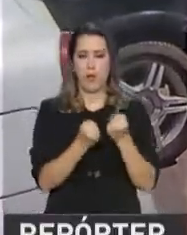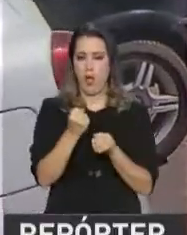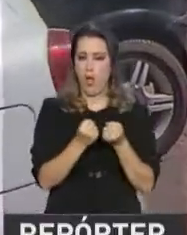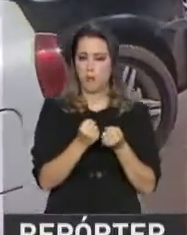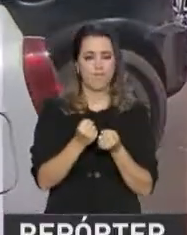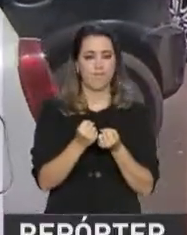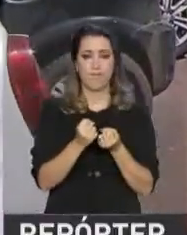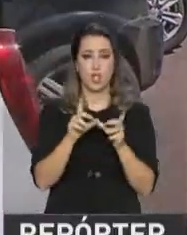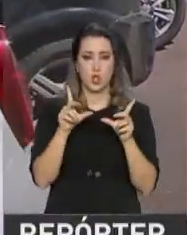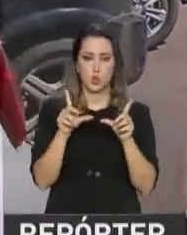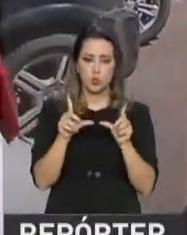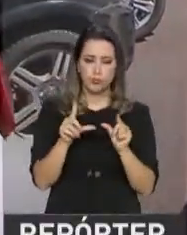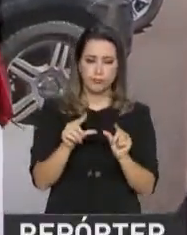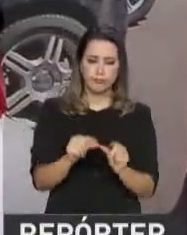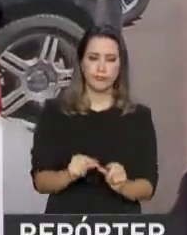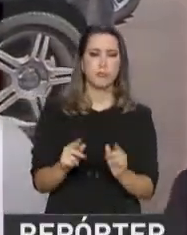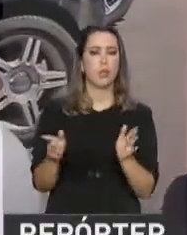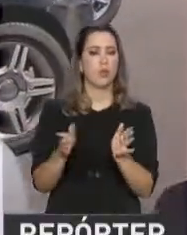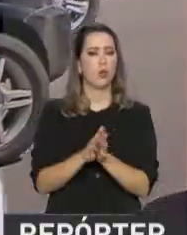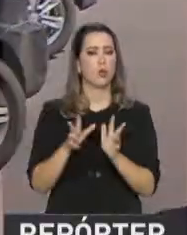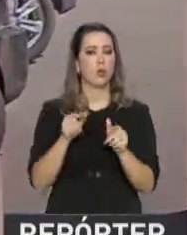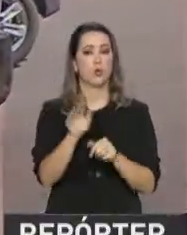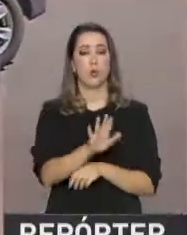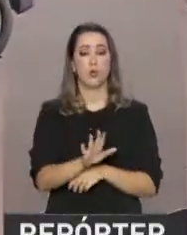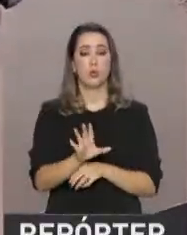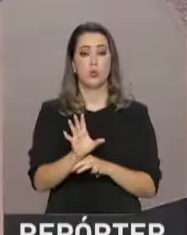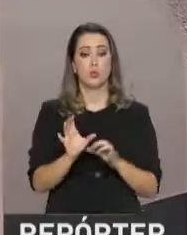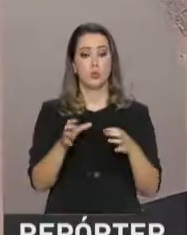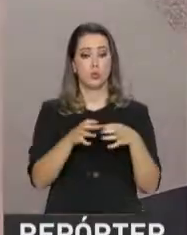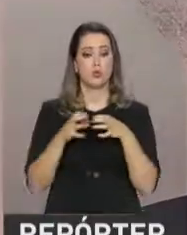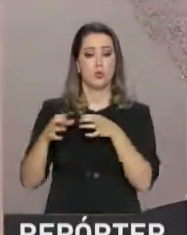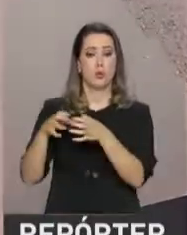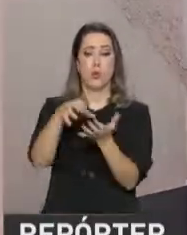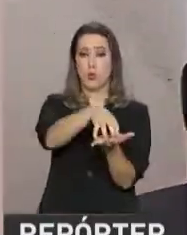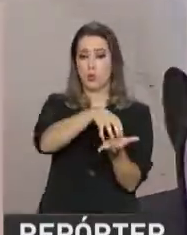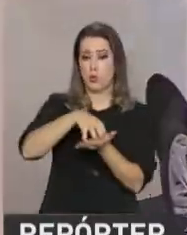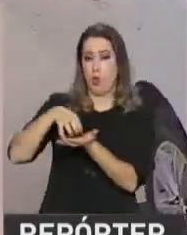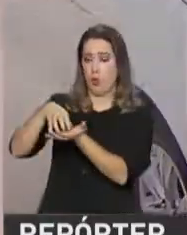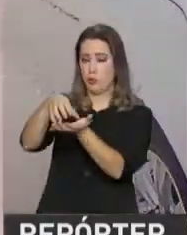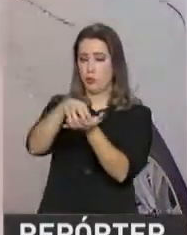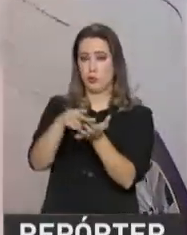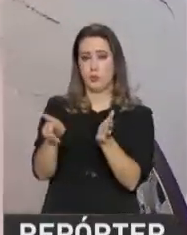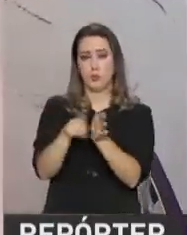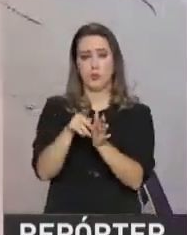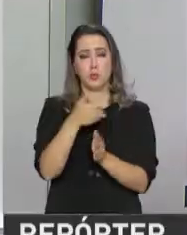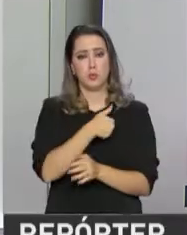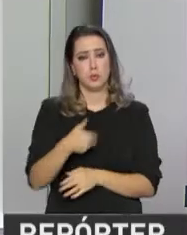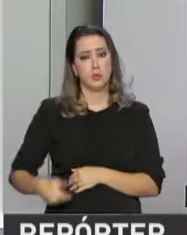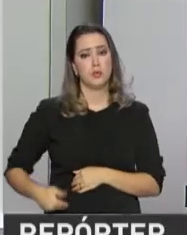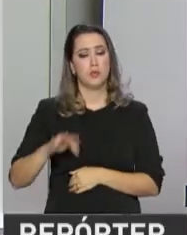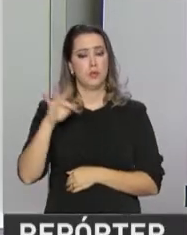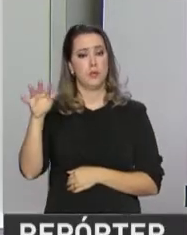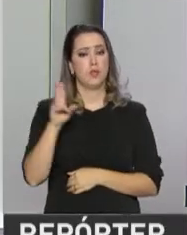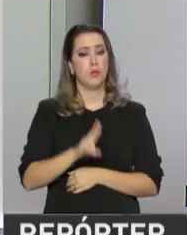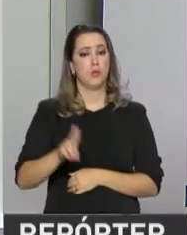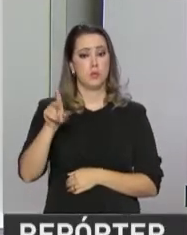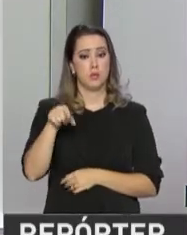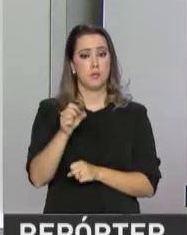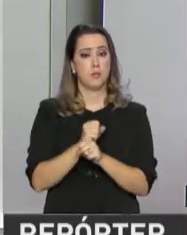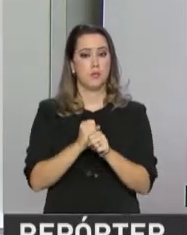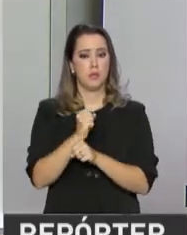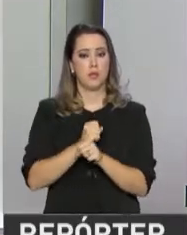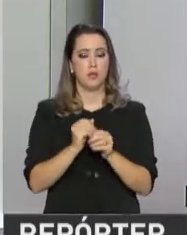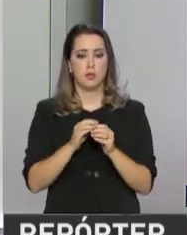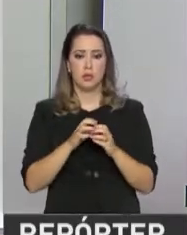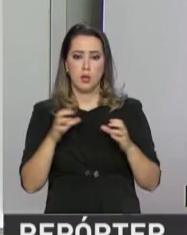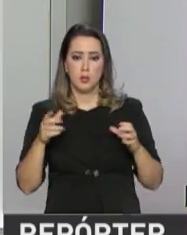é que todos os órgãos da administração no Distrito Federal passem a usar o serviço ainda neste ano. O projeto deve ser